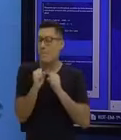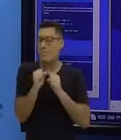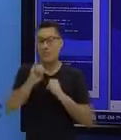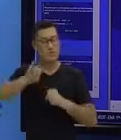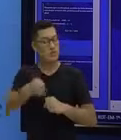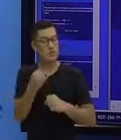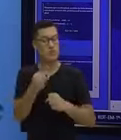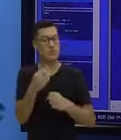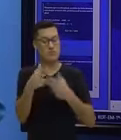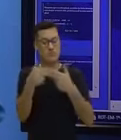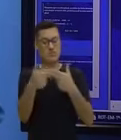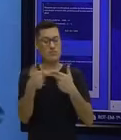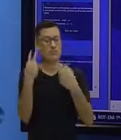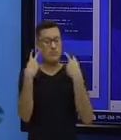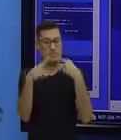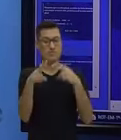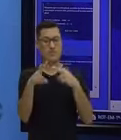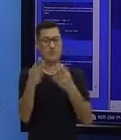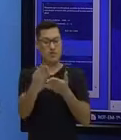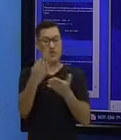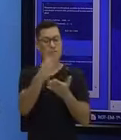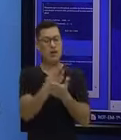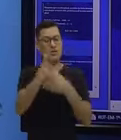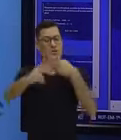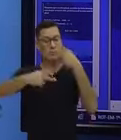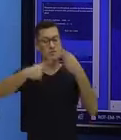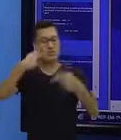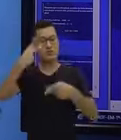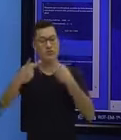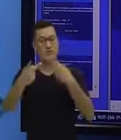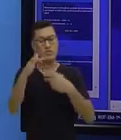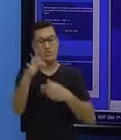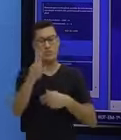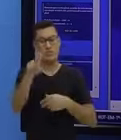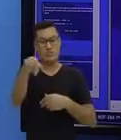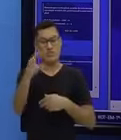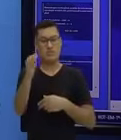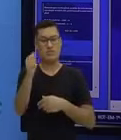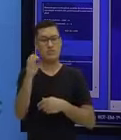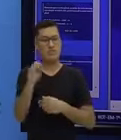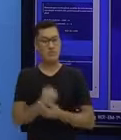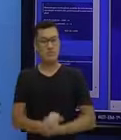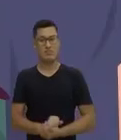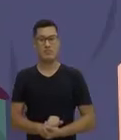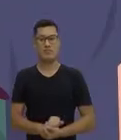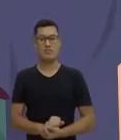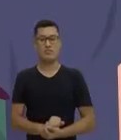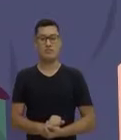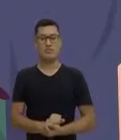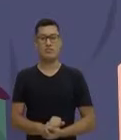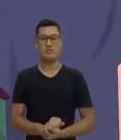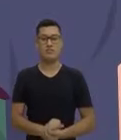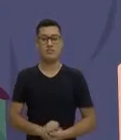tá certo? Então, antes de começar a falar dos tipos de função, vamos dar uma olhada nesse vídeo aí?